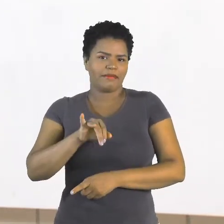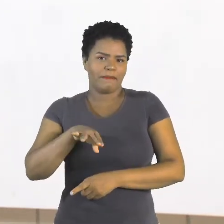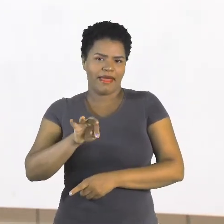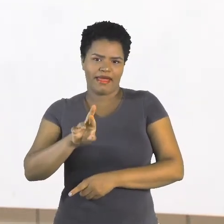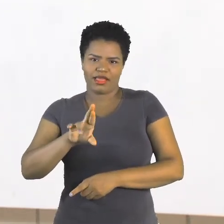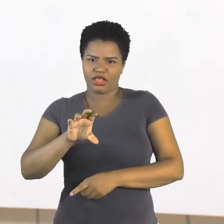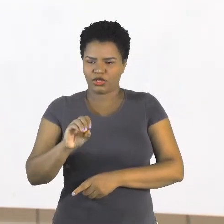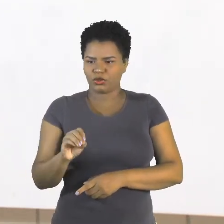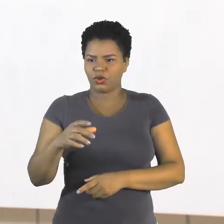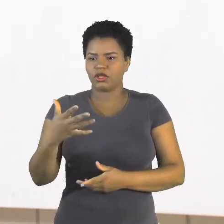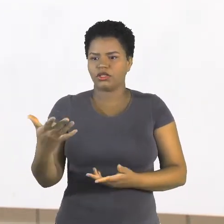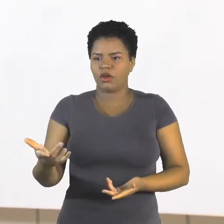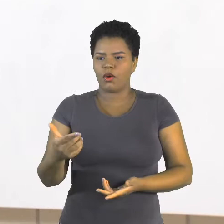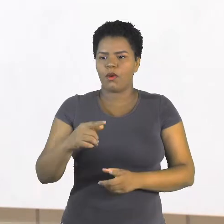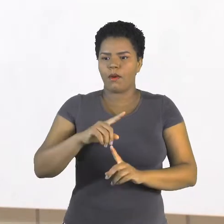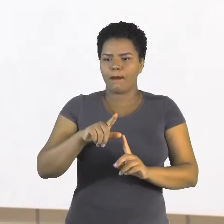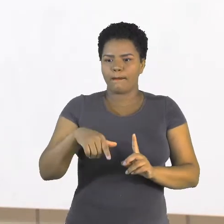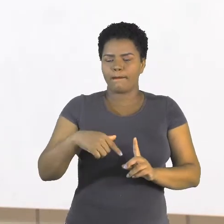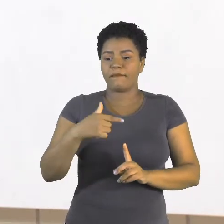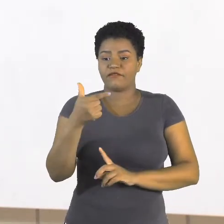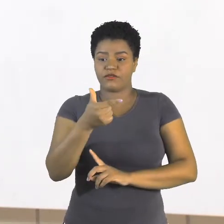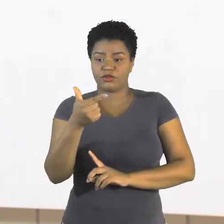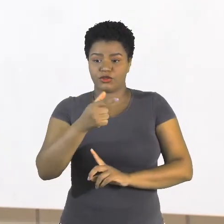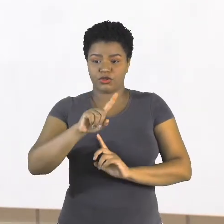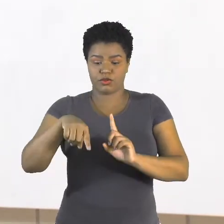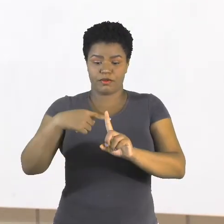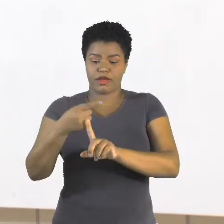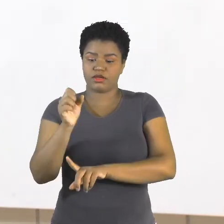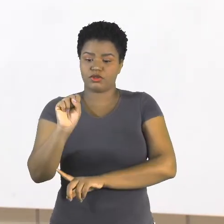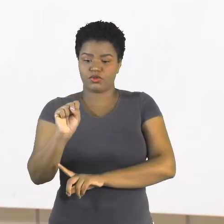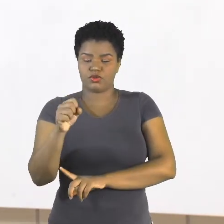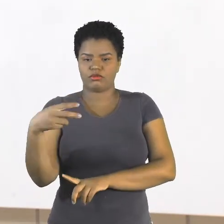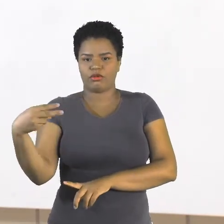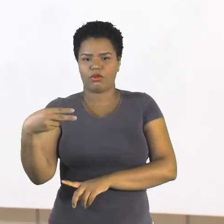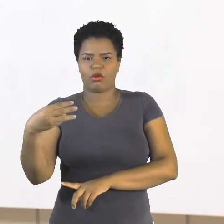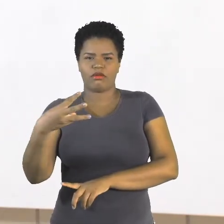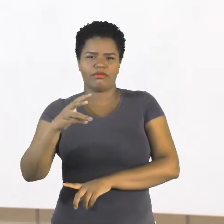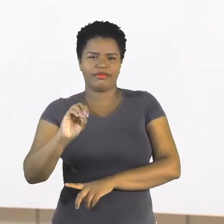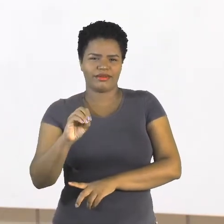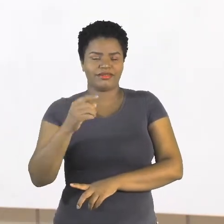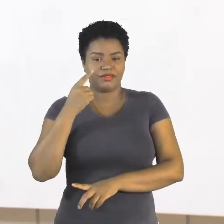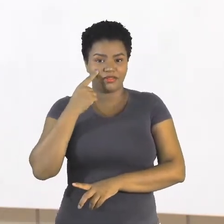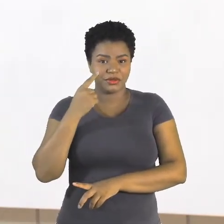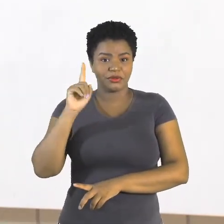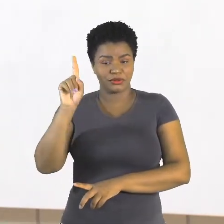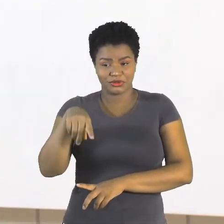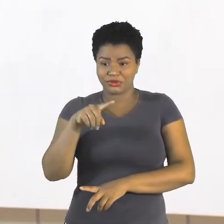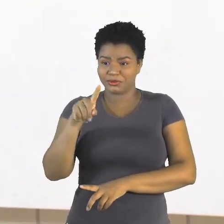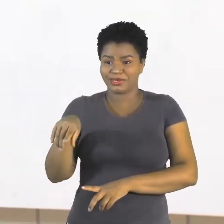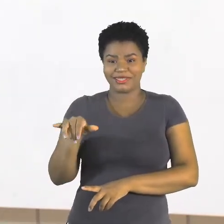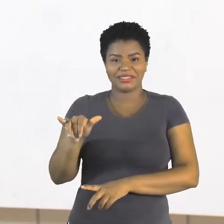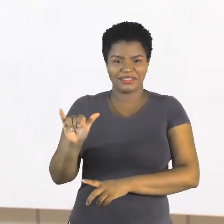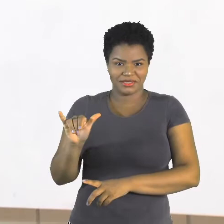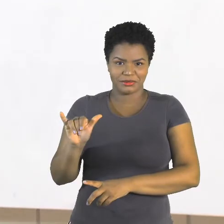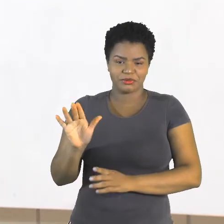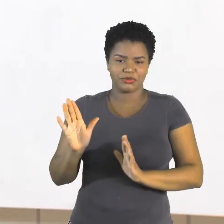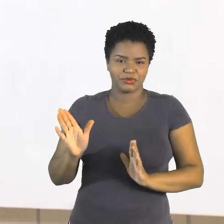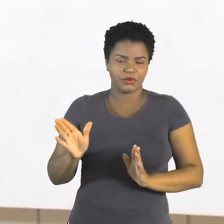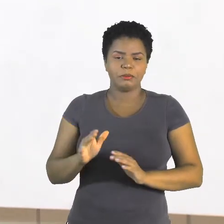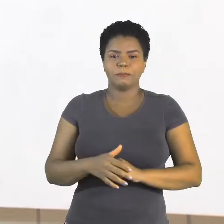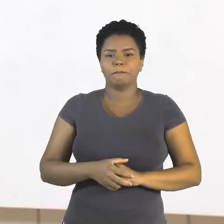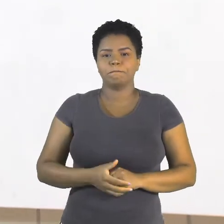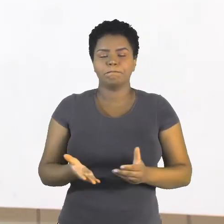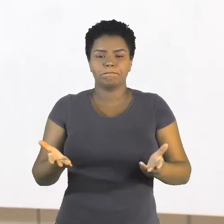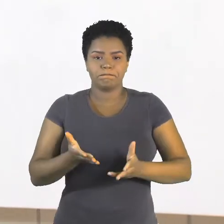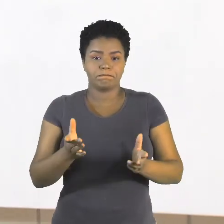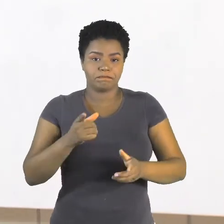mais 8, que vai dar 30. Olha só, a gente conseguiu eliminar o y. E aí nós temos o